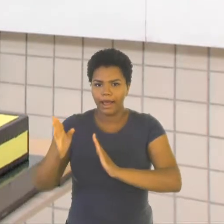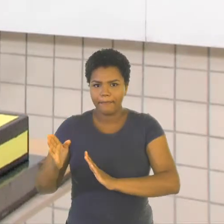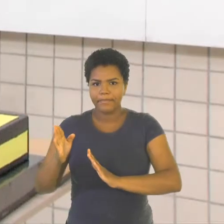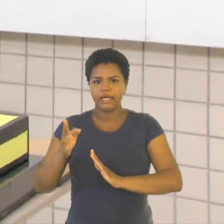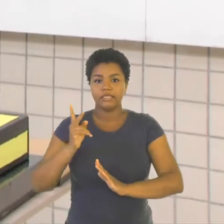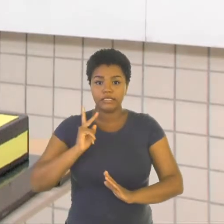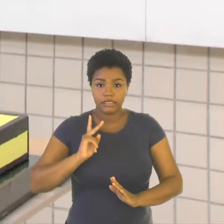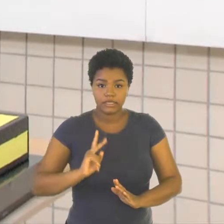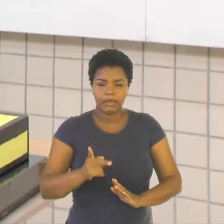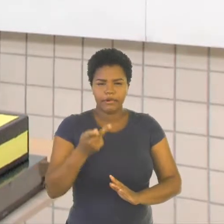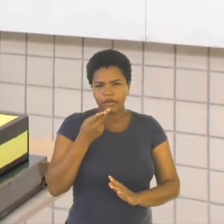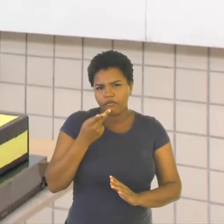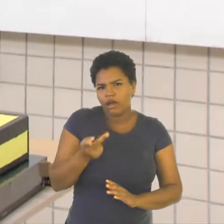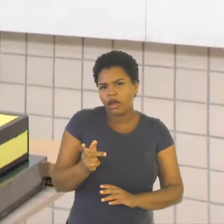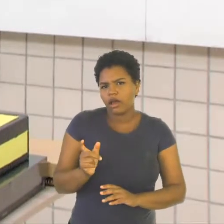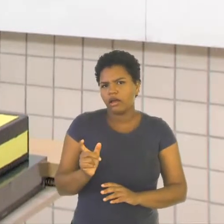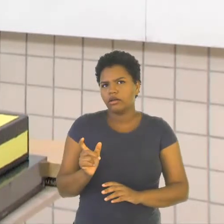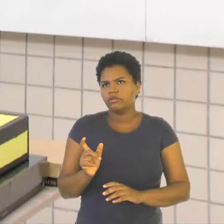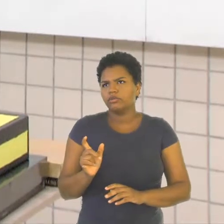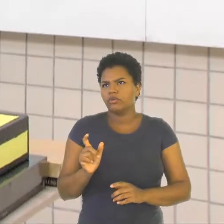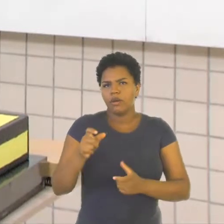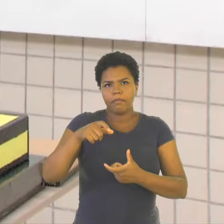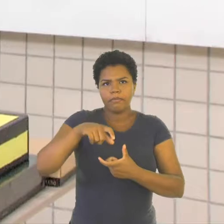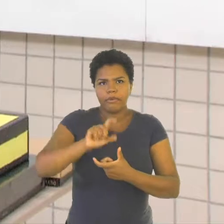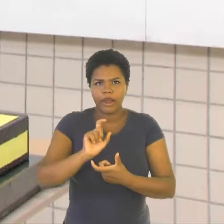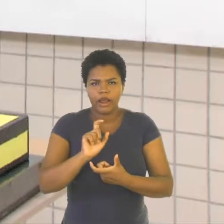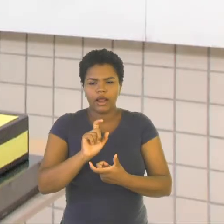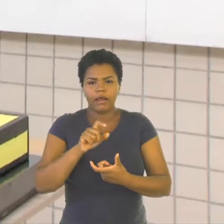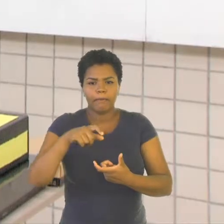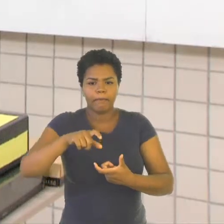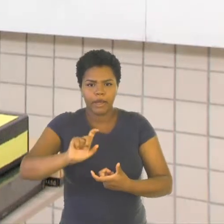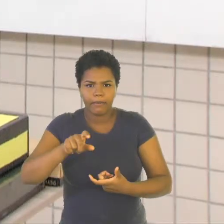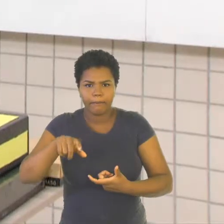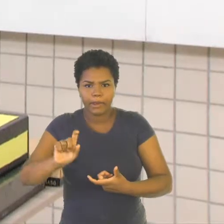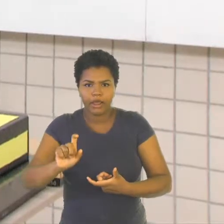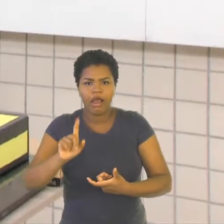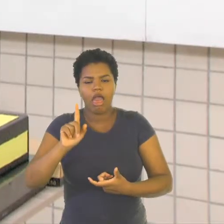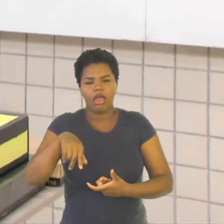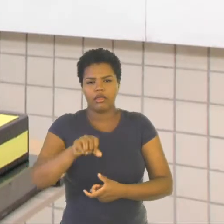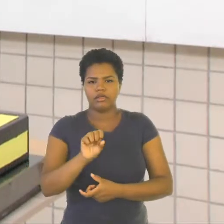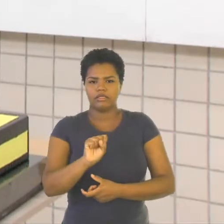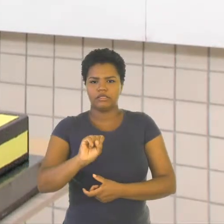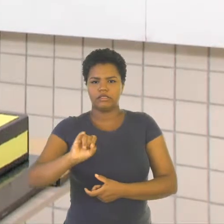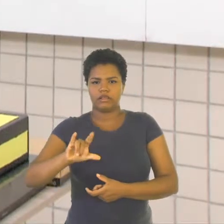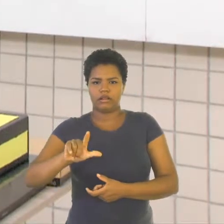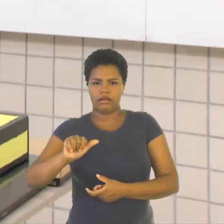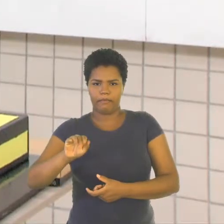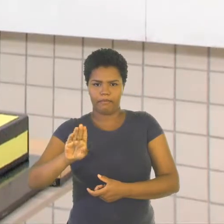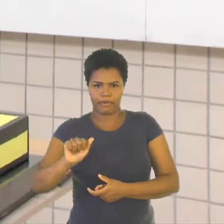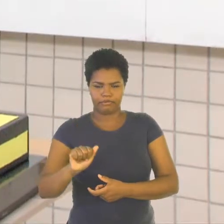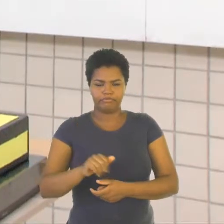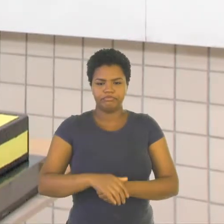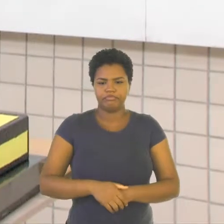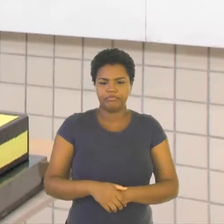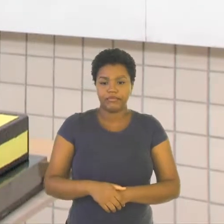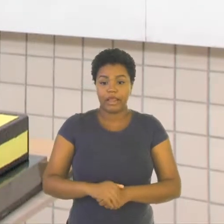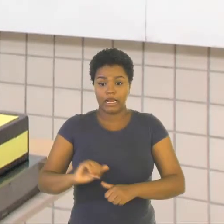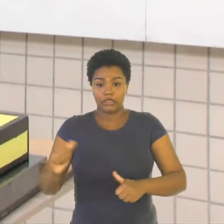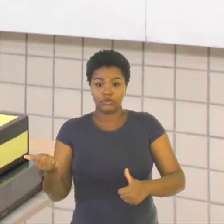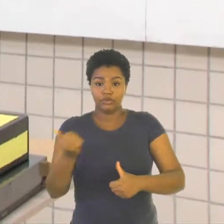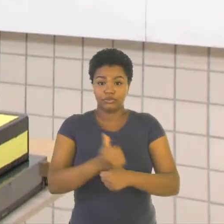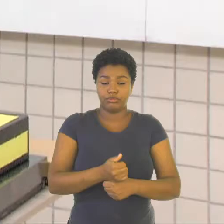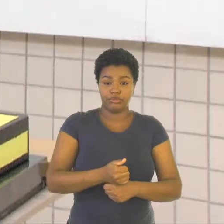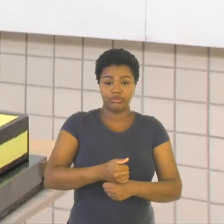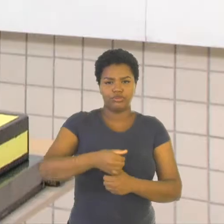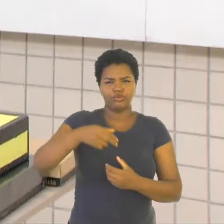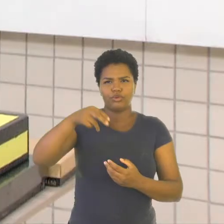eu pronuncio um pedacinho, eu estou pronunciando uma sílaba. E a outra, nós substituindo o desenho da